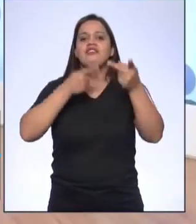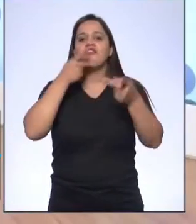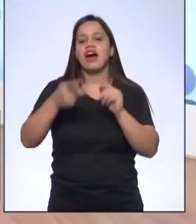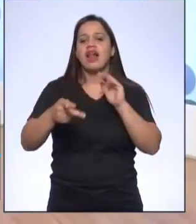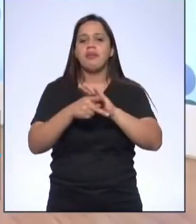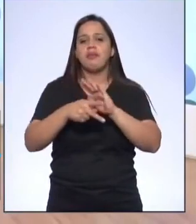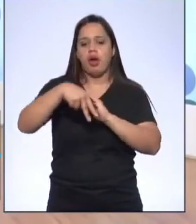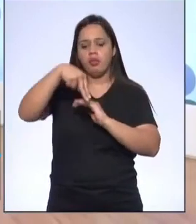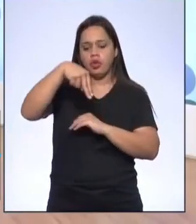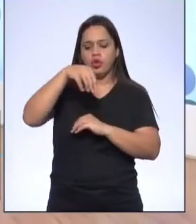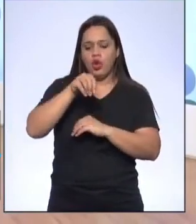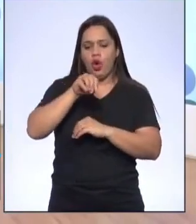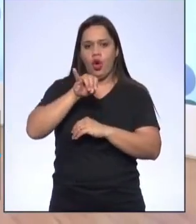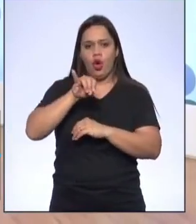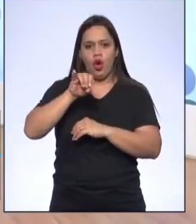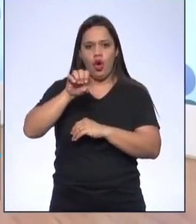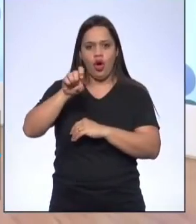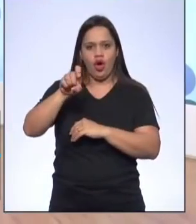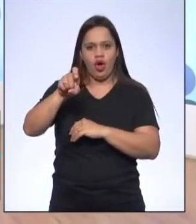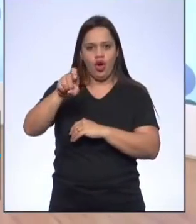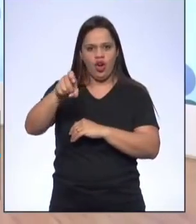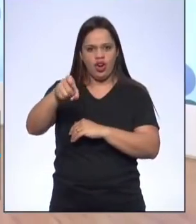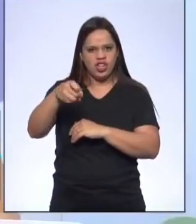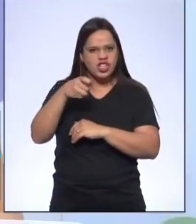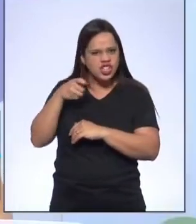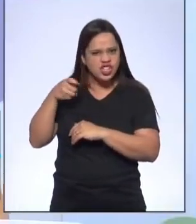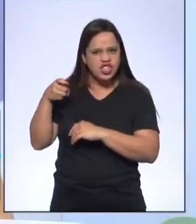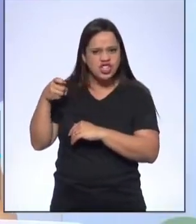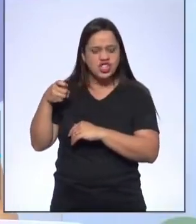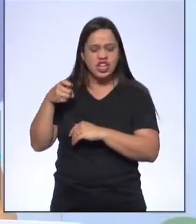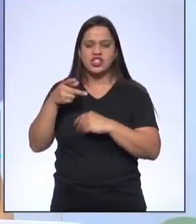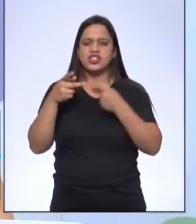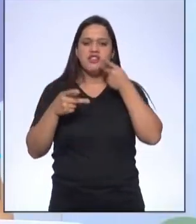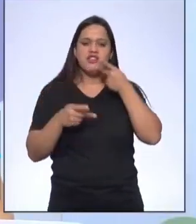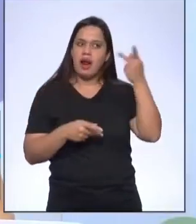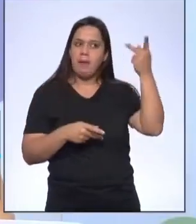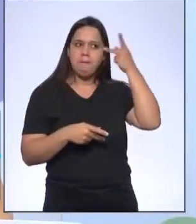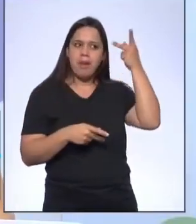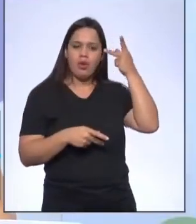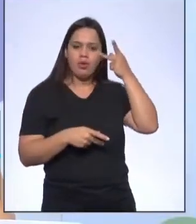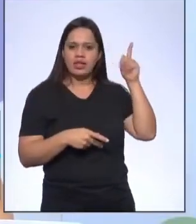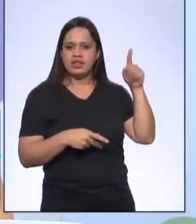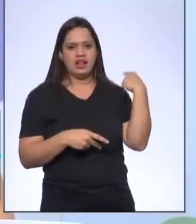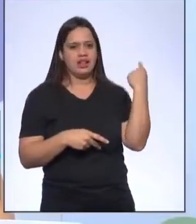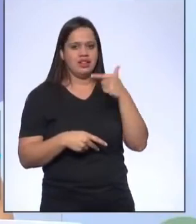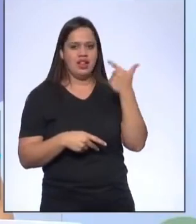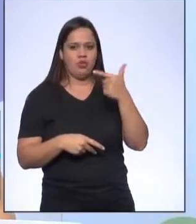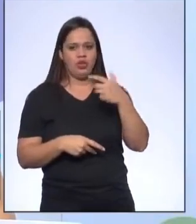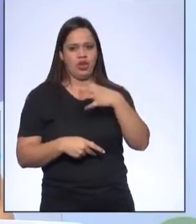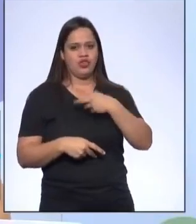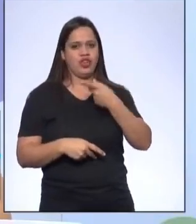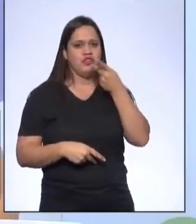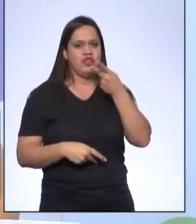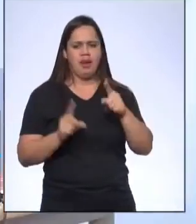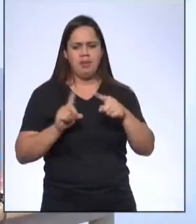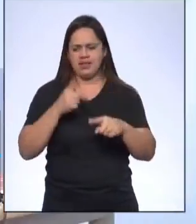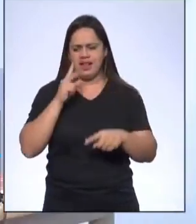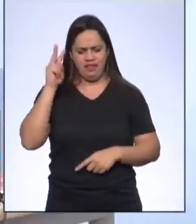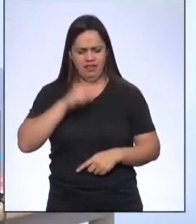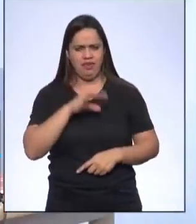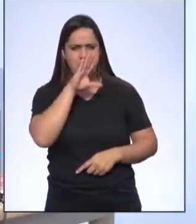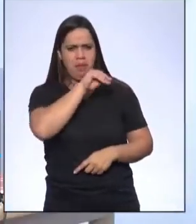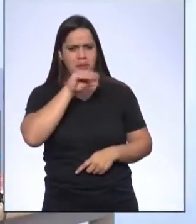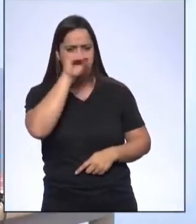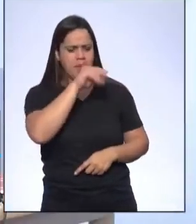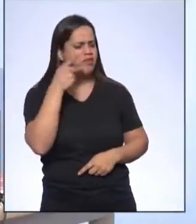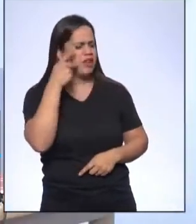que paulistano não tem sotaque, né? Só que vai a gente para algum lugar aí, falam assim, você é de São Paulo, né?